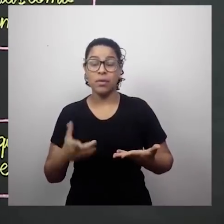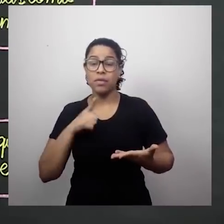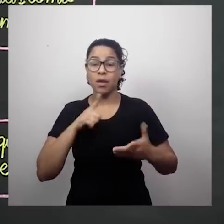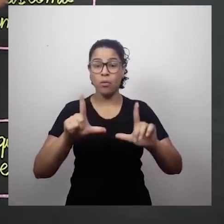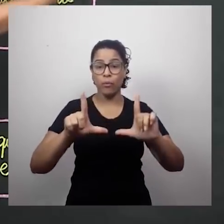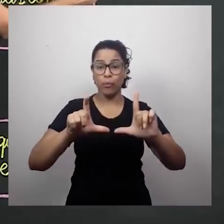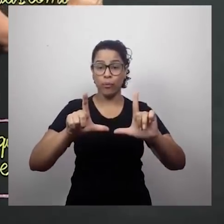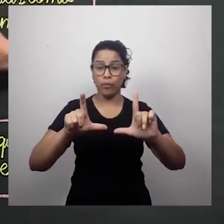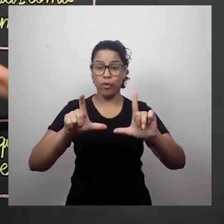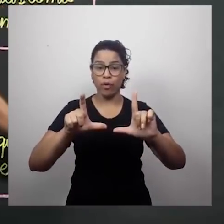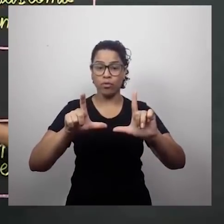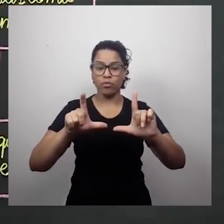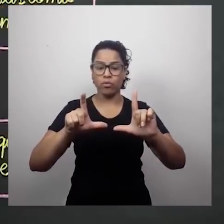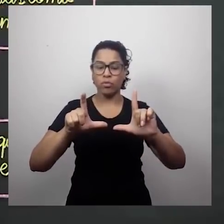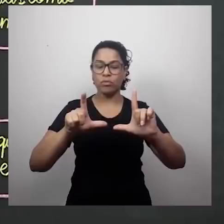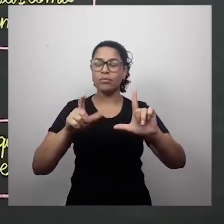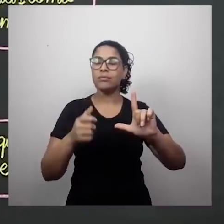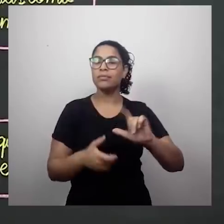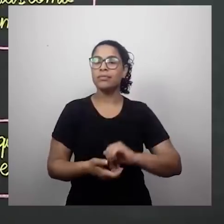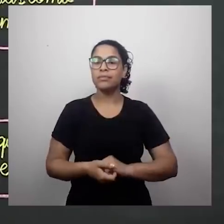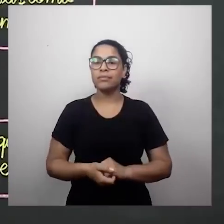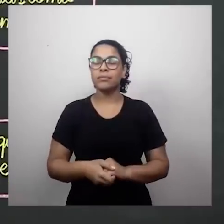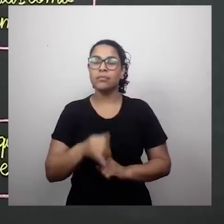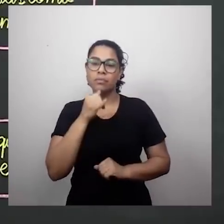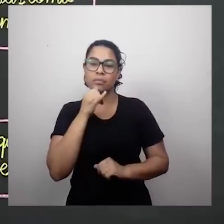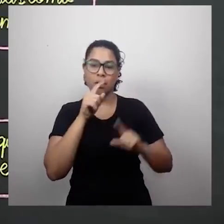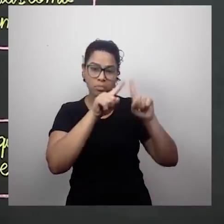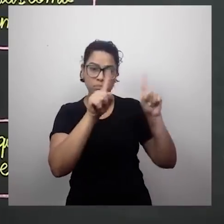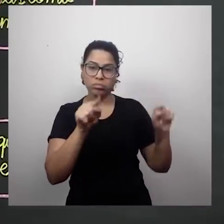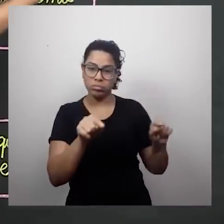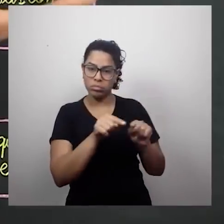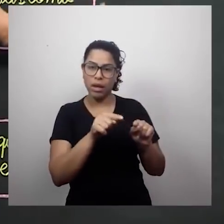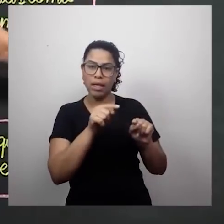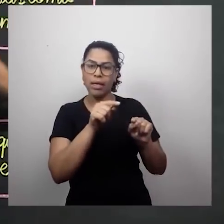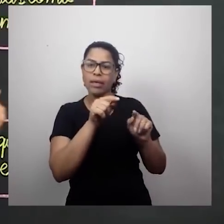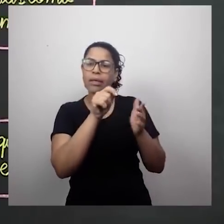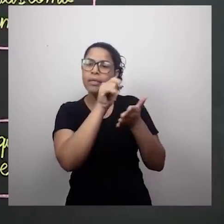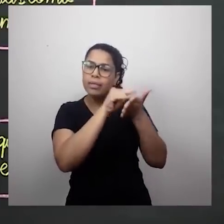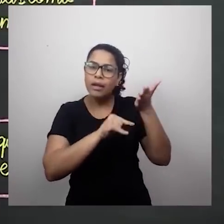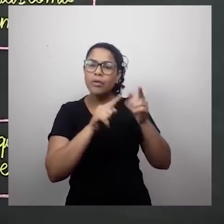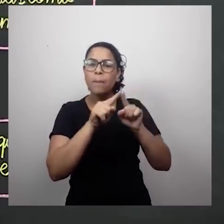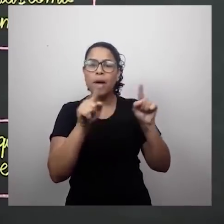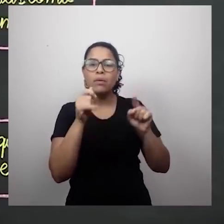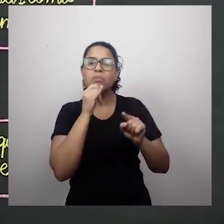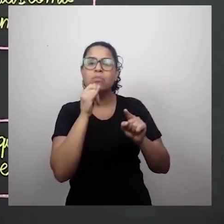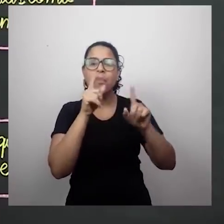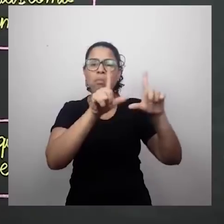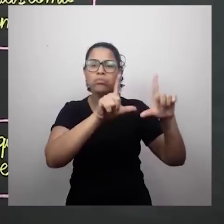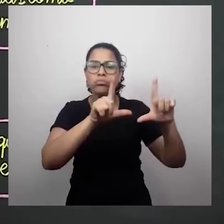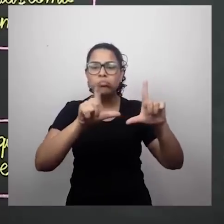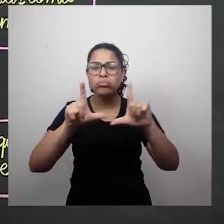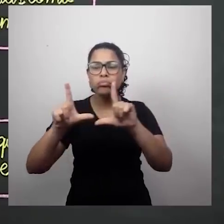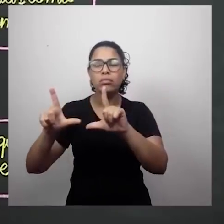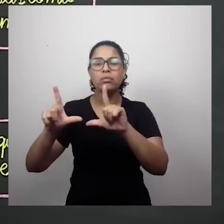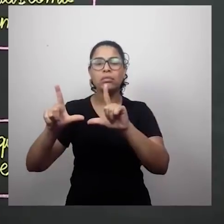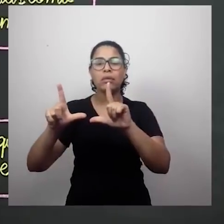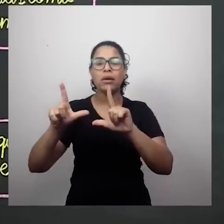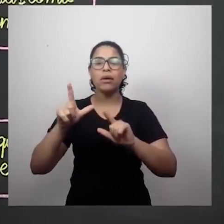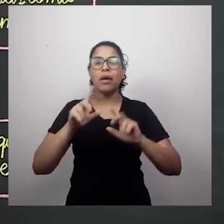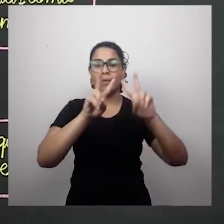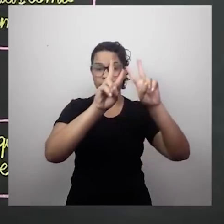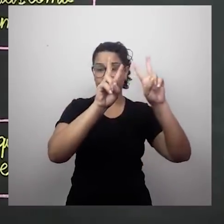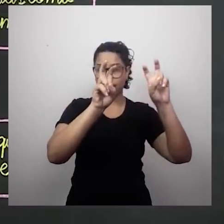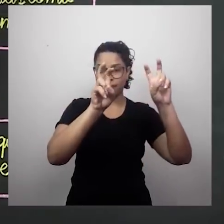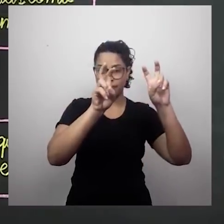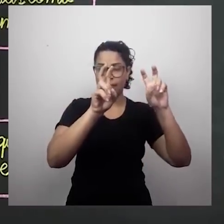um quadro de imagens, tal como esse quadro aqui. Esse quadro está com textos, mas pense na visualização de um quadro com várias imagens. Nós temos a